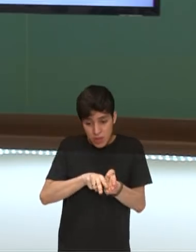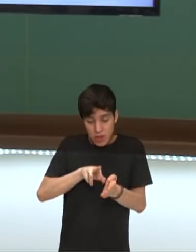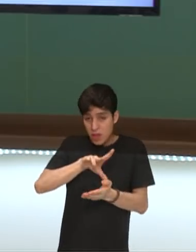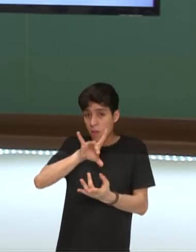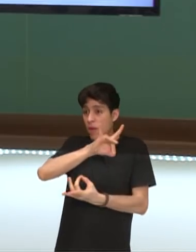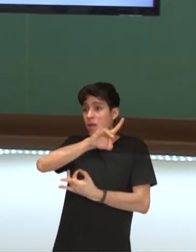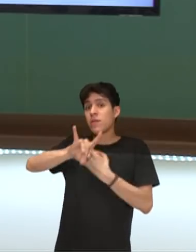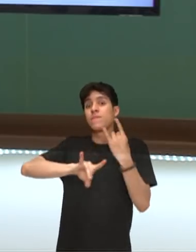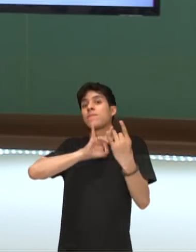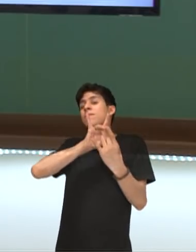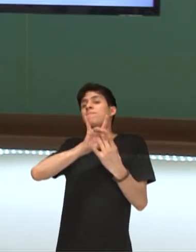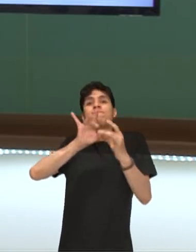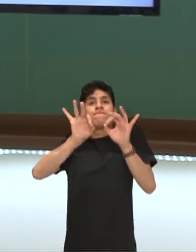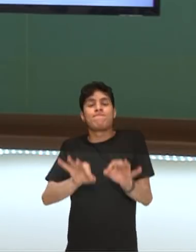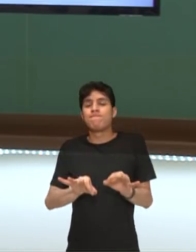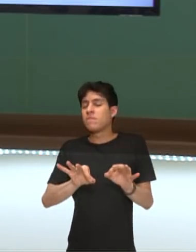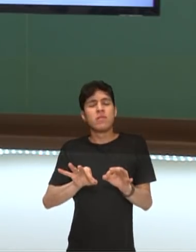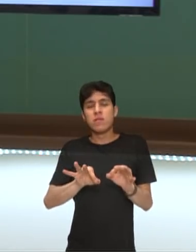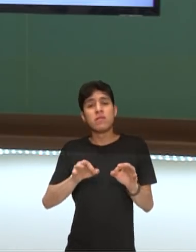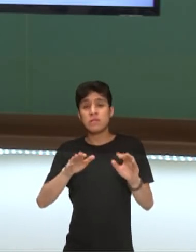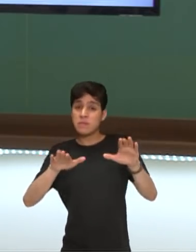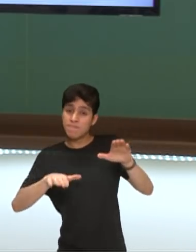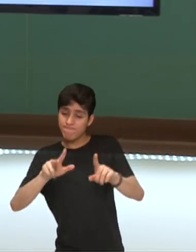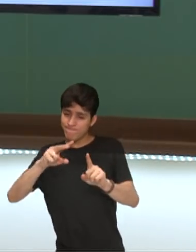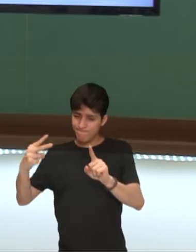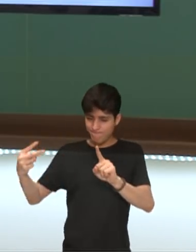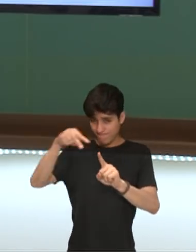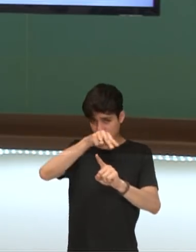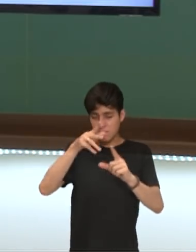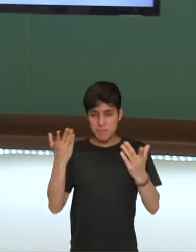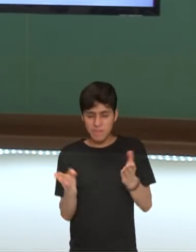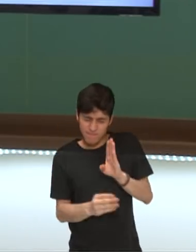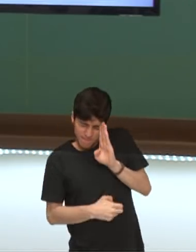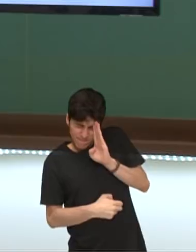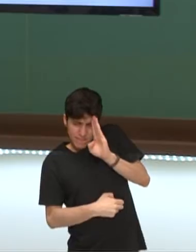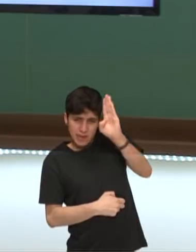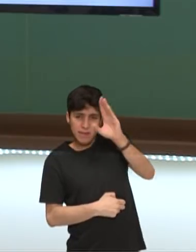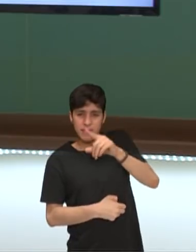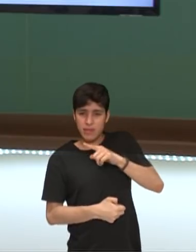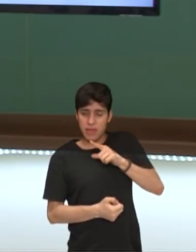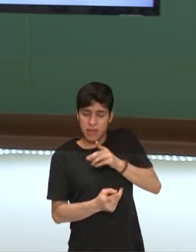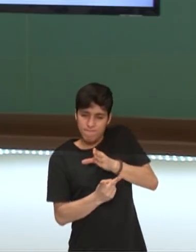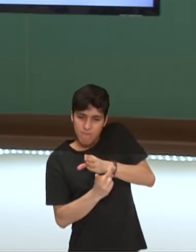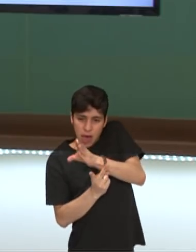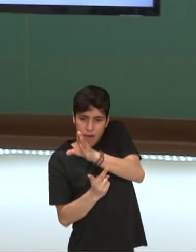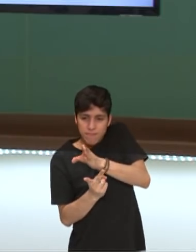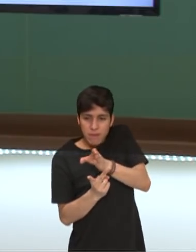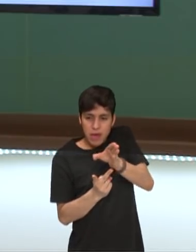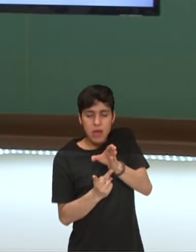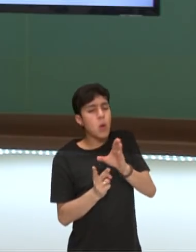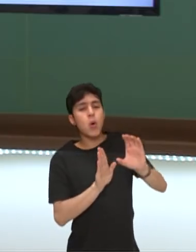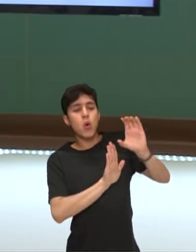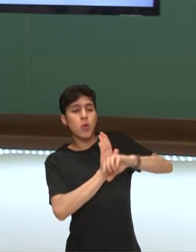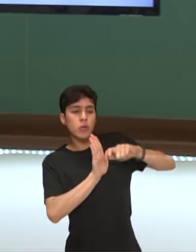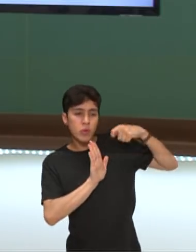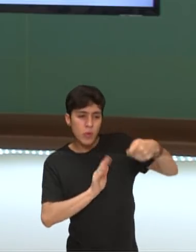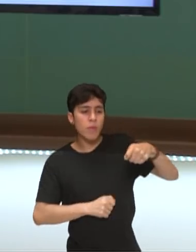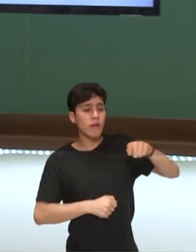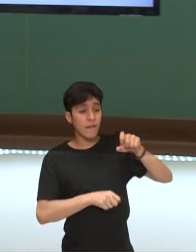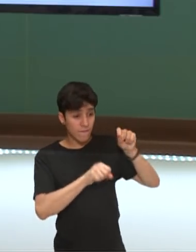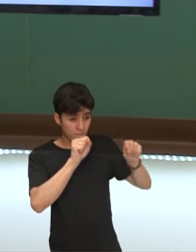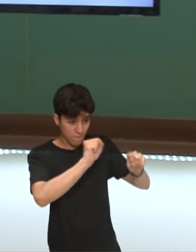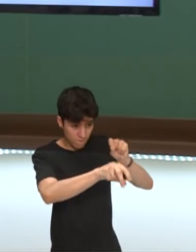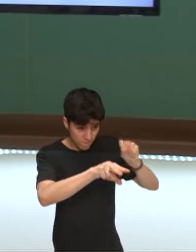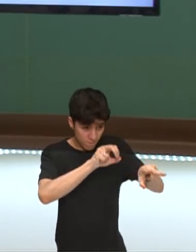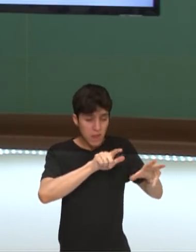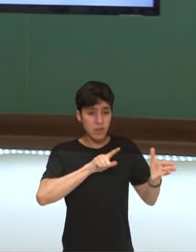específico, depende do ponto de vista. Então, as duas principais vertentes que nós vamos ter dentro da definição se o vírus é vivo ou